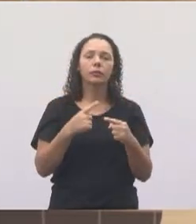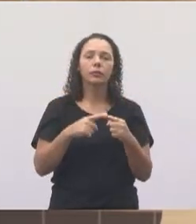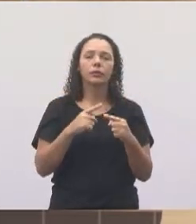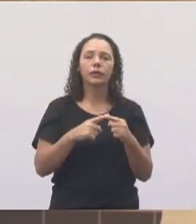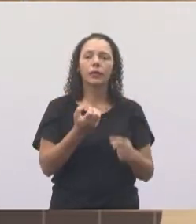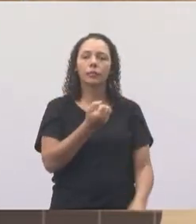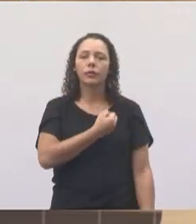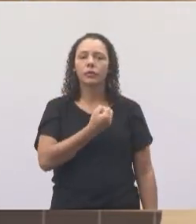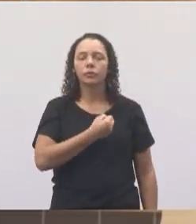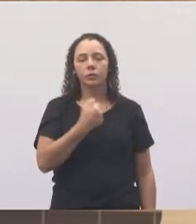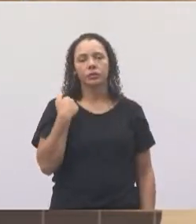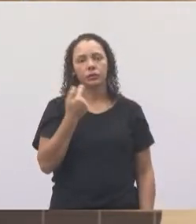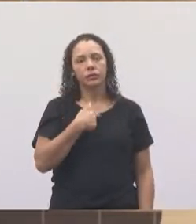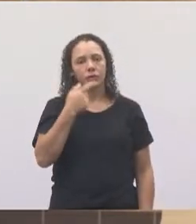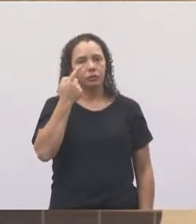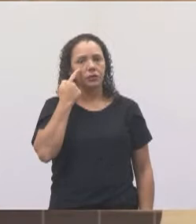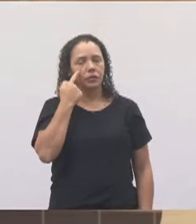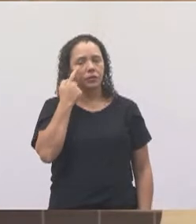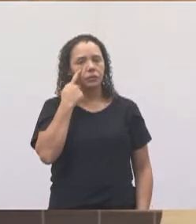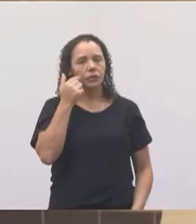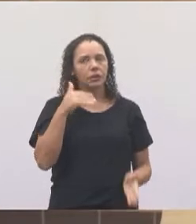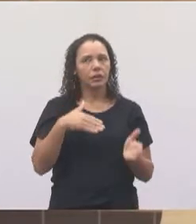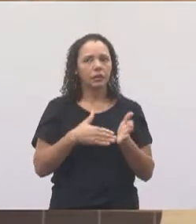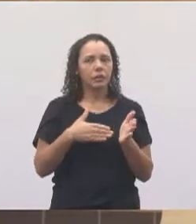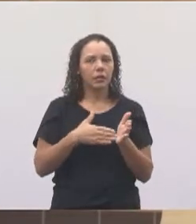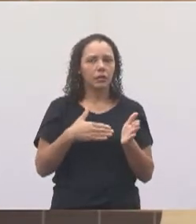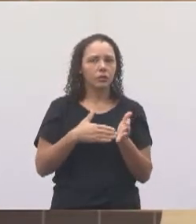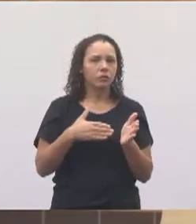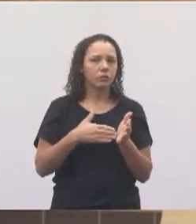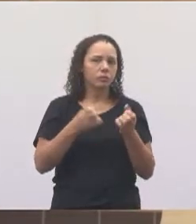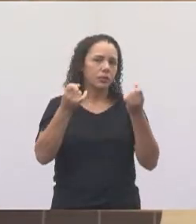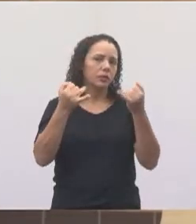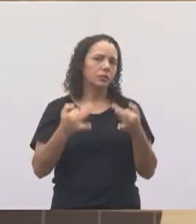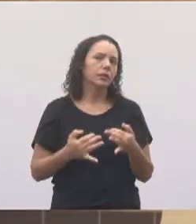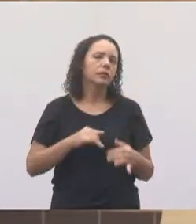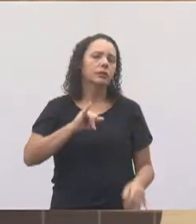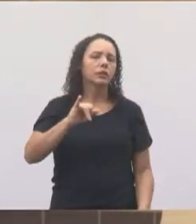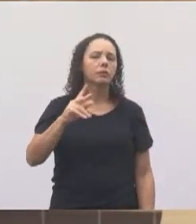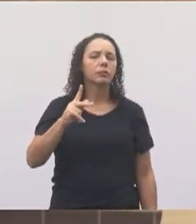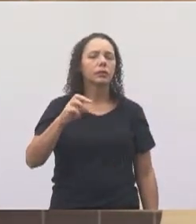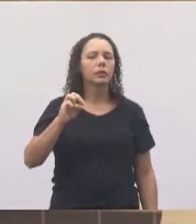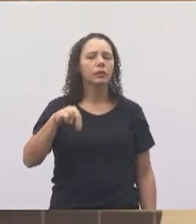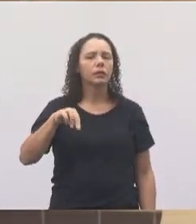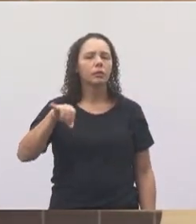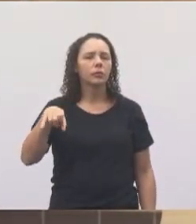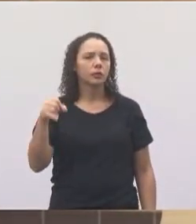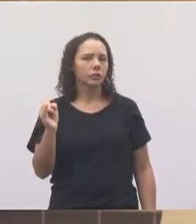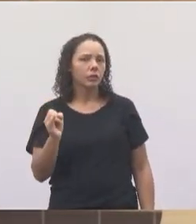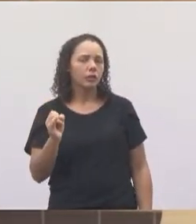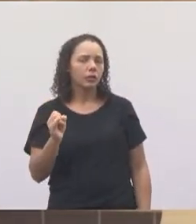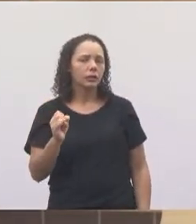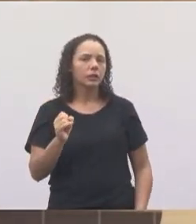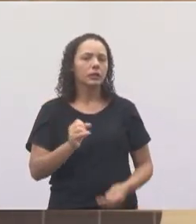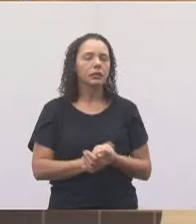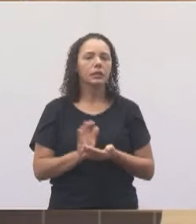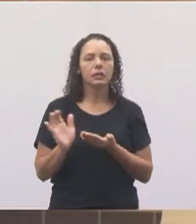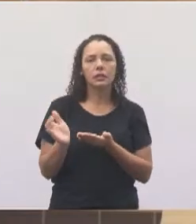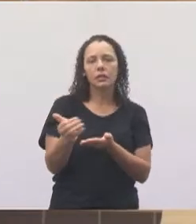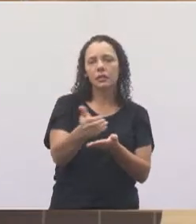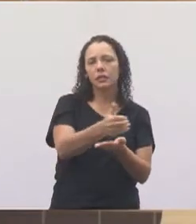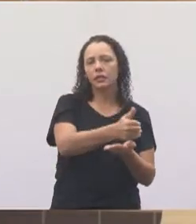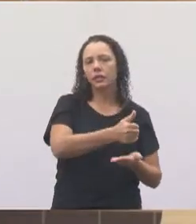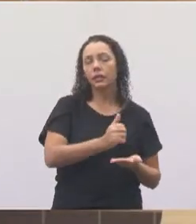pelos números que tivemos aqui na última prestação de contas do IPMJ, se arrecada com a implementação